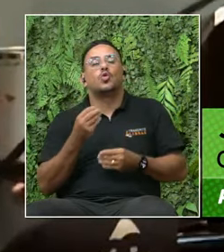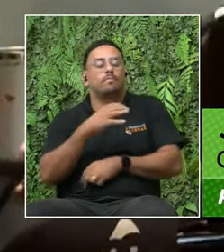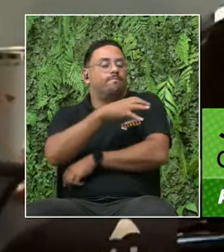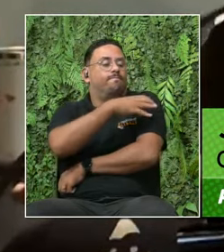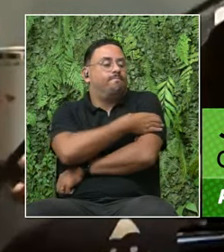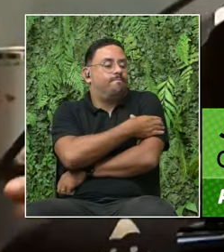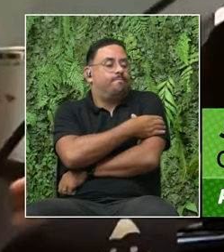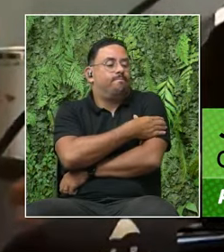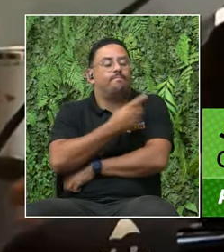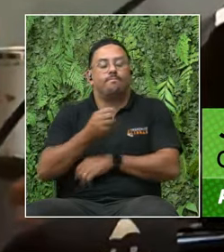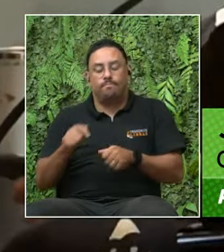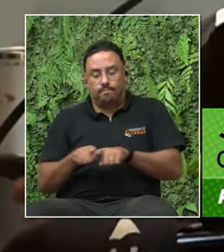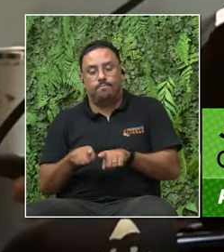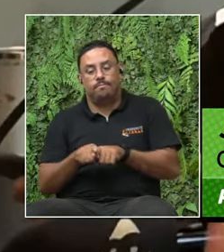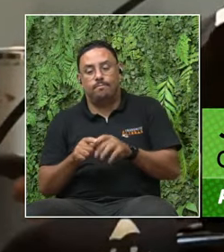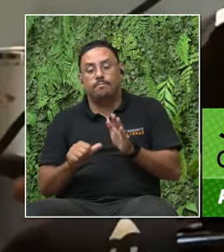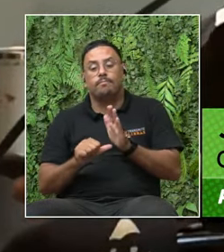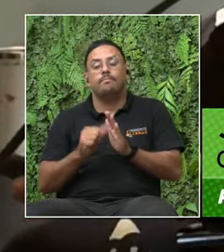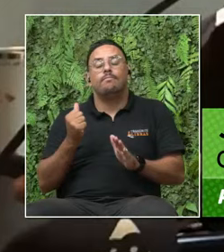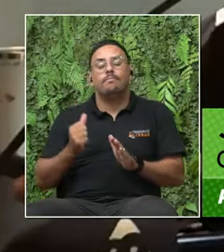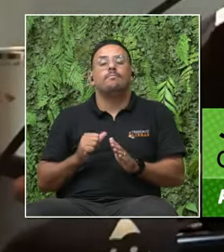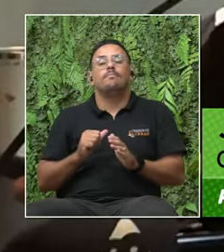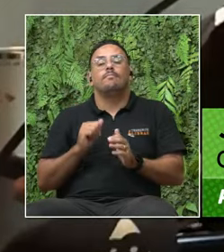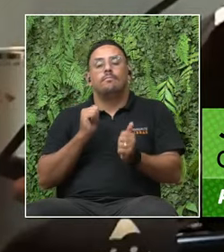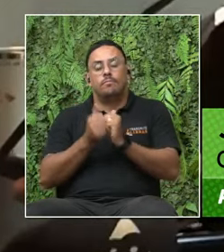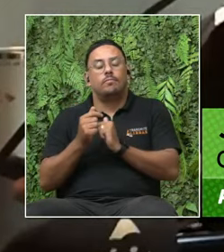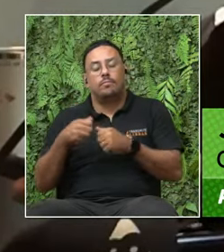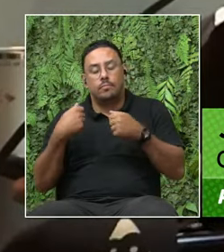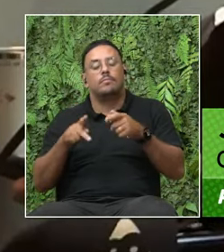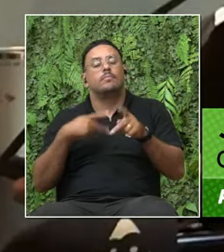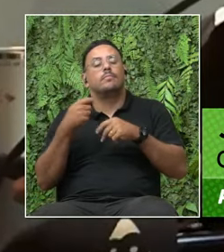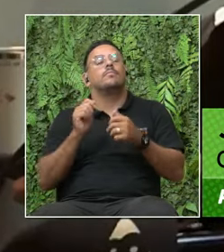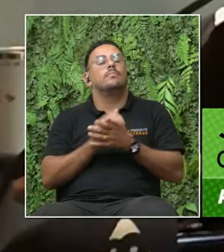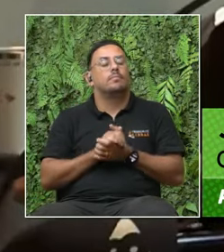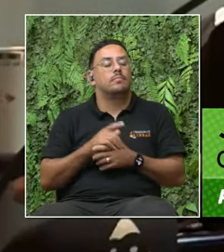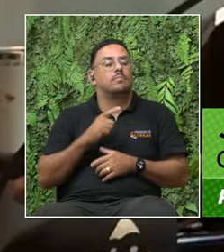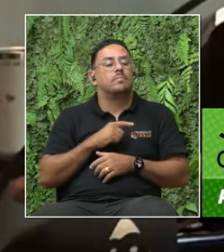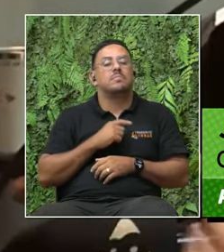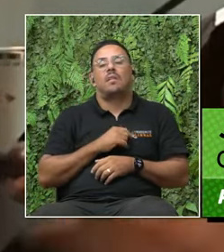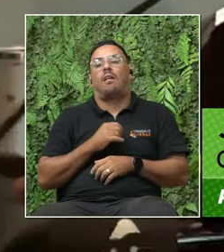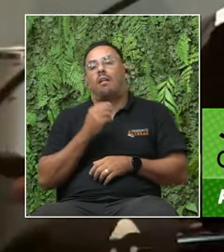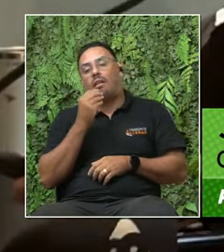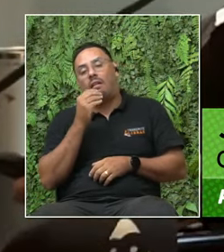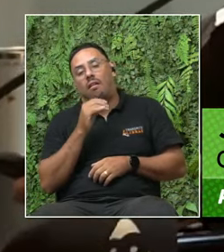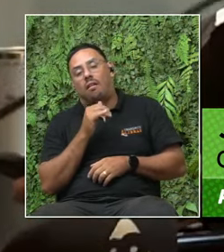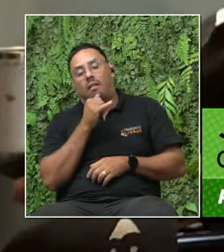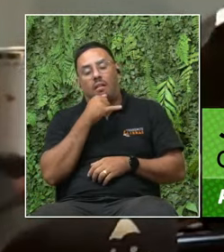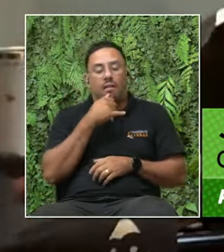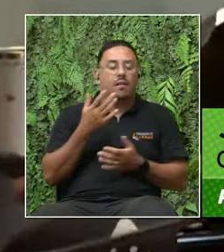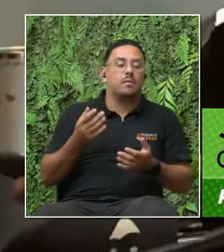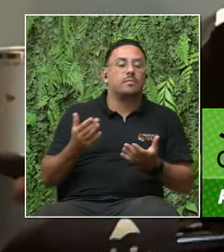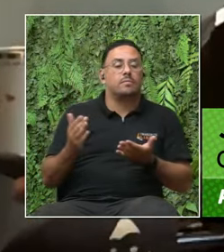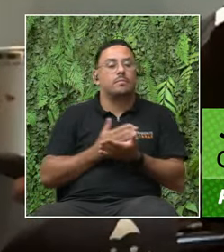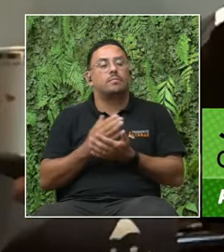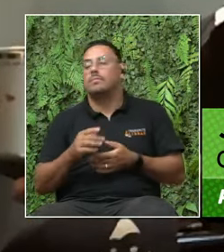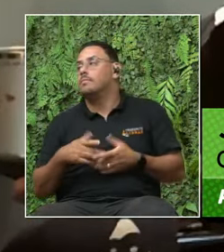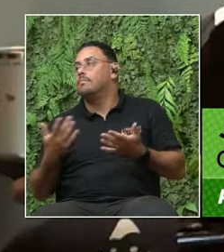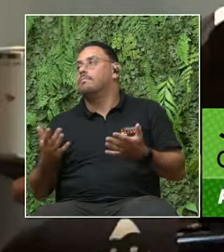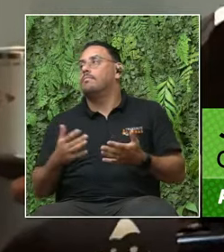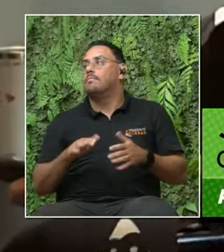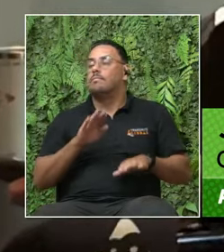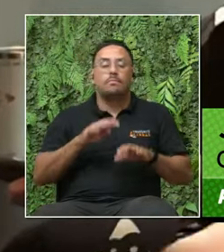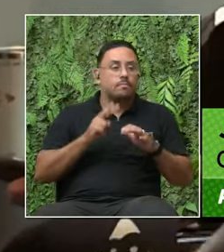Capitão E como foi no primeiro jogo ele tem que falar mesmo aí existe uma má vontade e também existe um exagero Em alguns momentos e